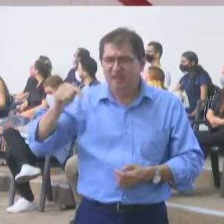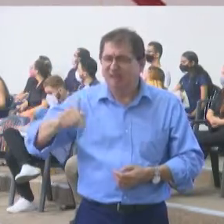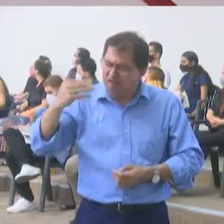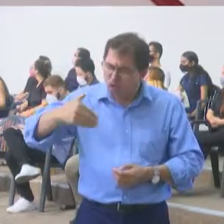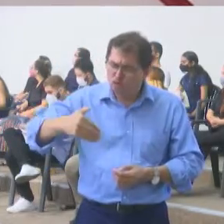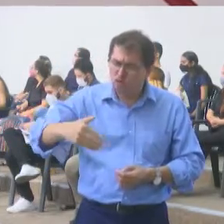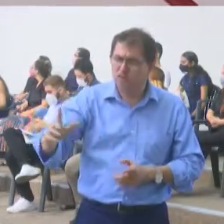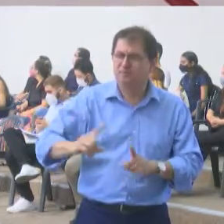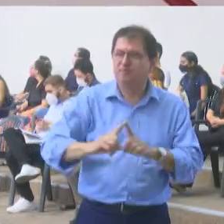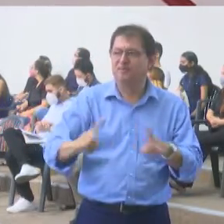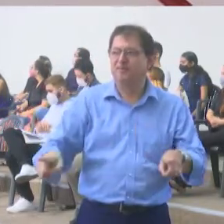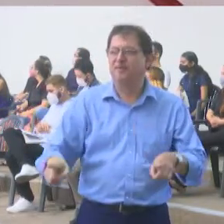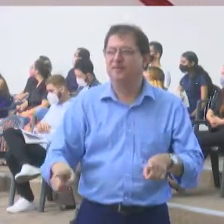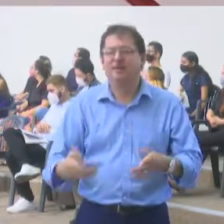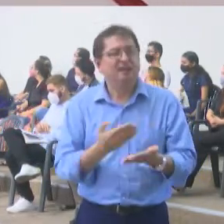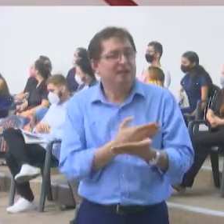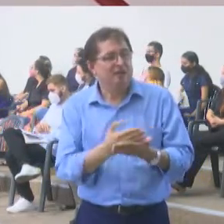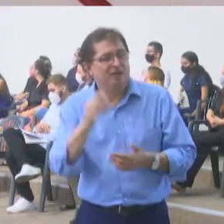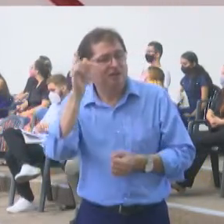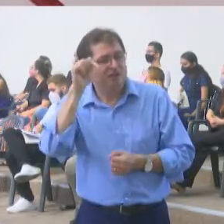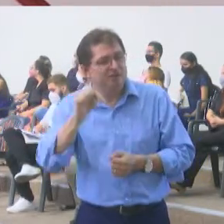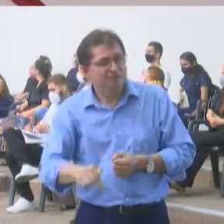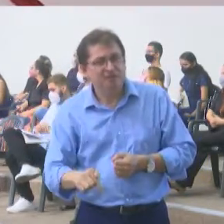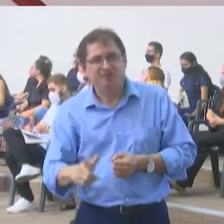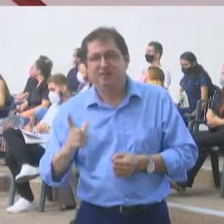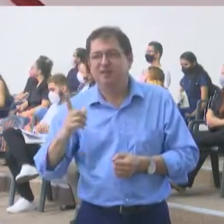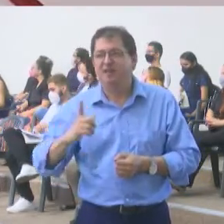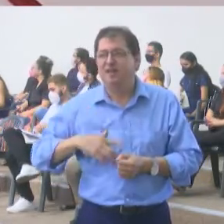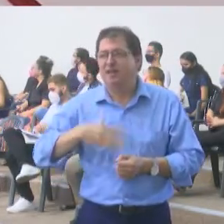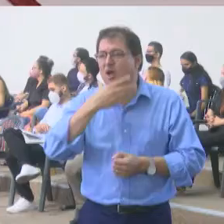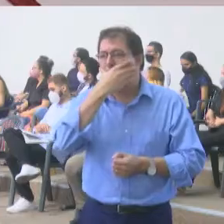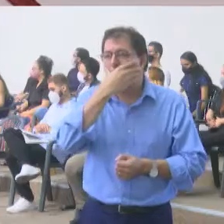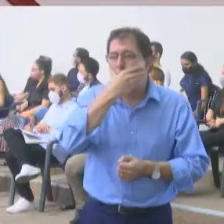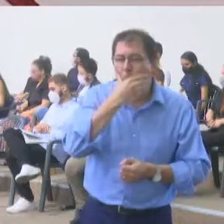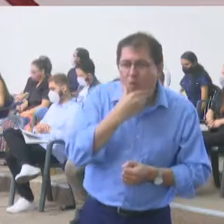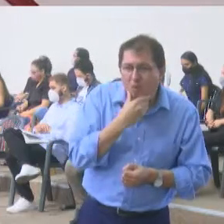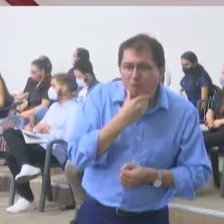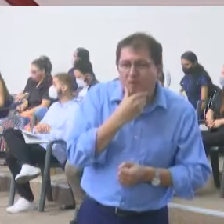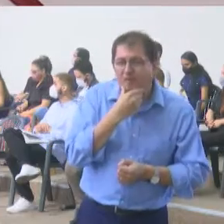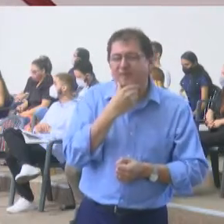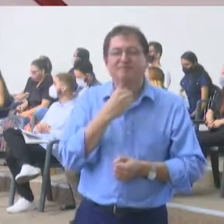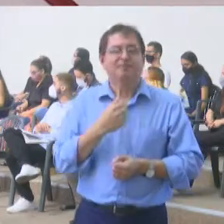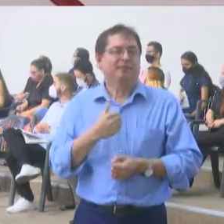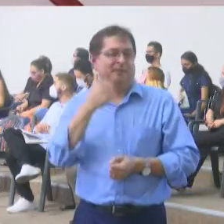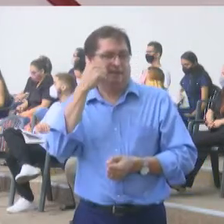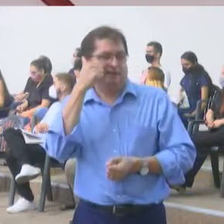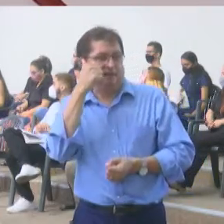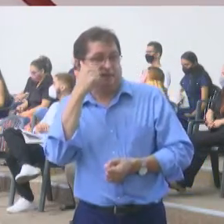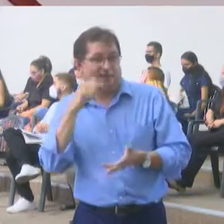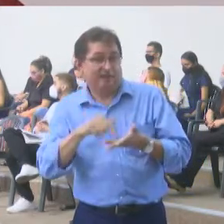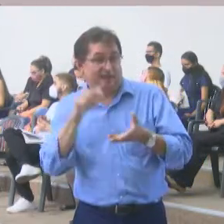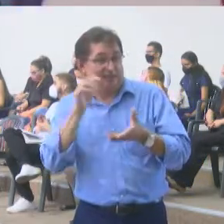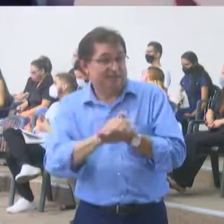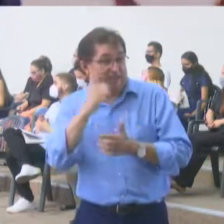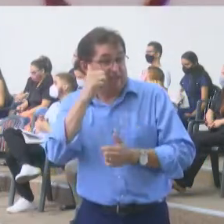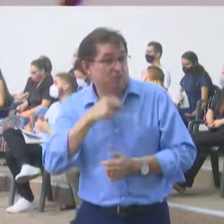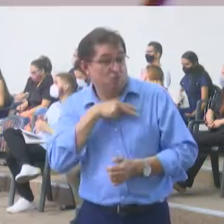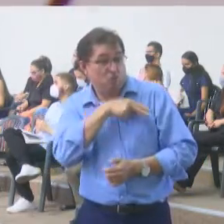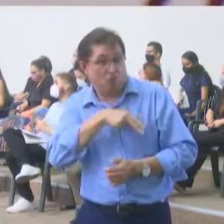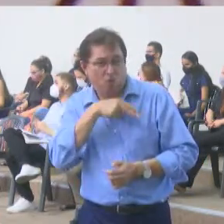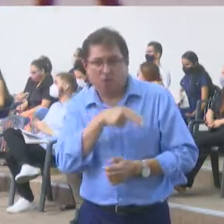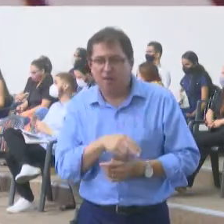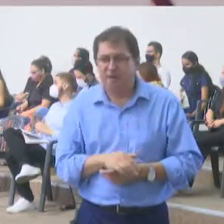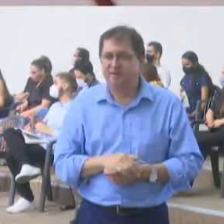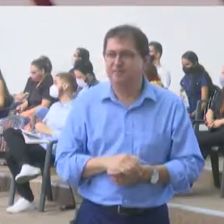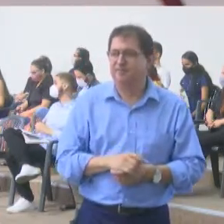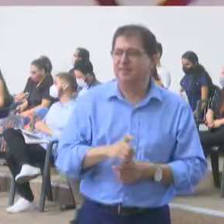continuar, mas ela não começou aqui. Existe um homem chamado Elimeleque. É verdade que Elimeleque errou, é verdade que Elimeleque largou a promessa, foi